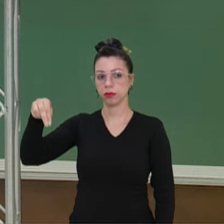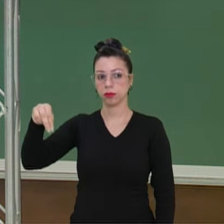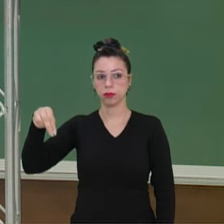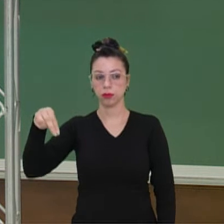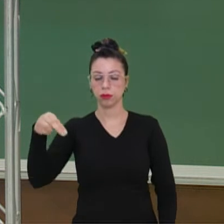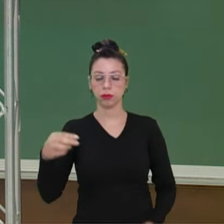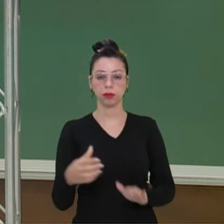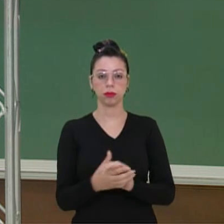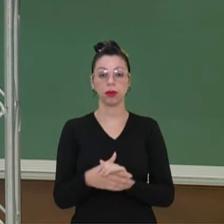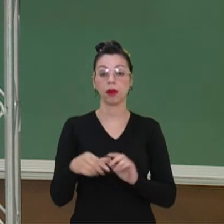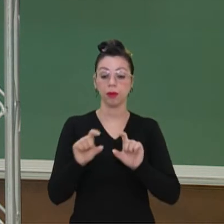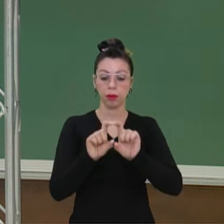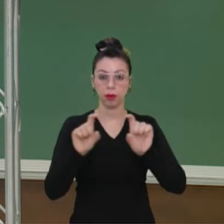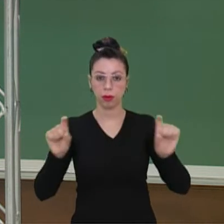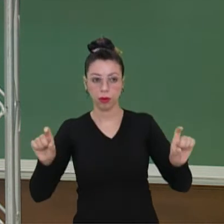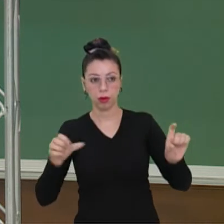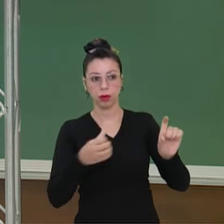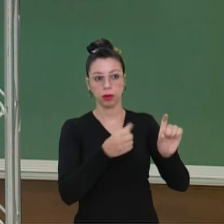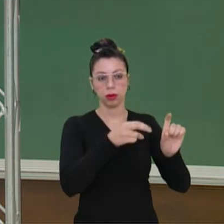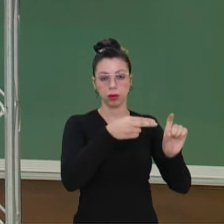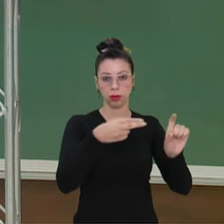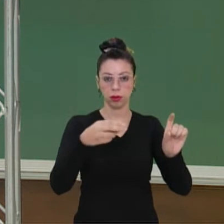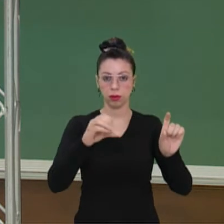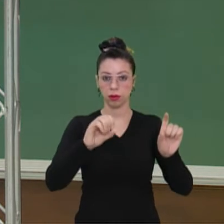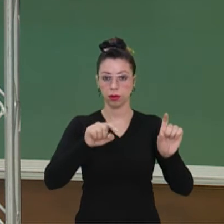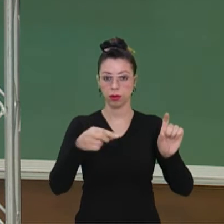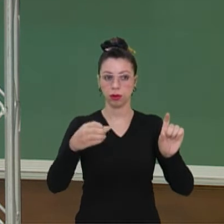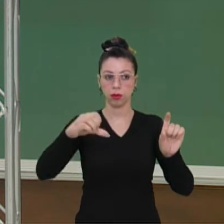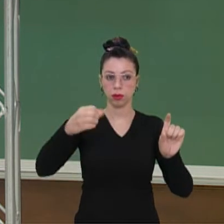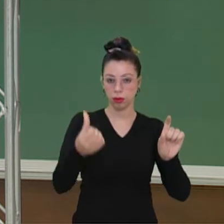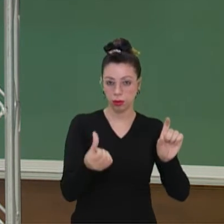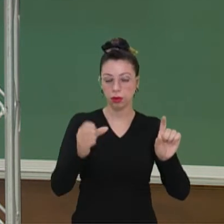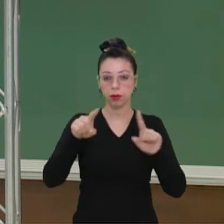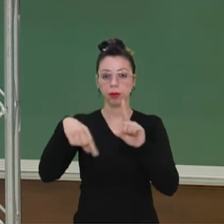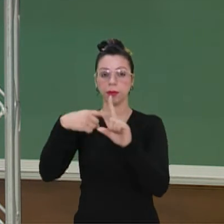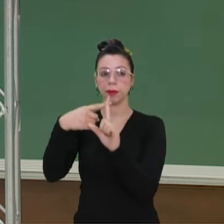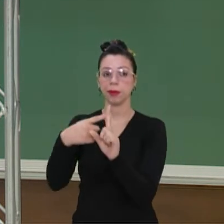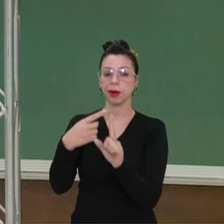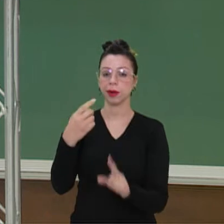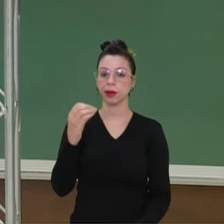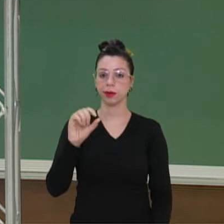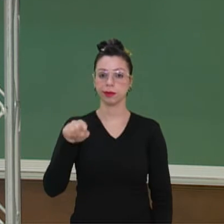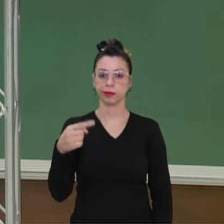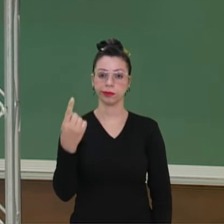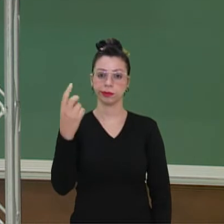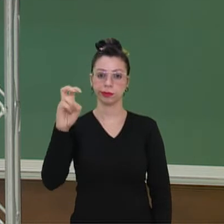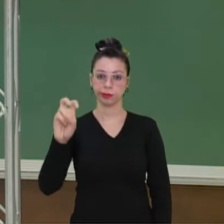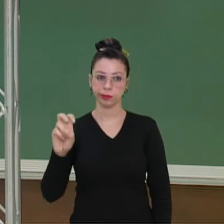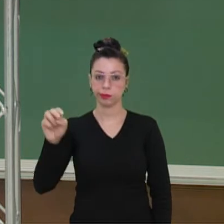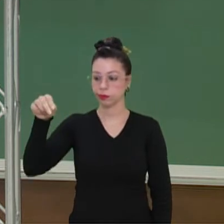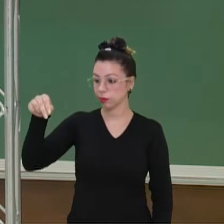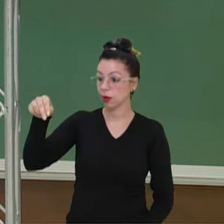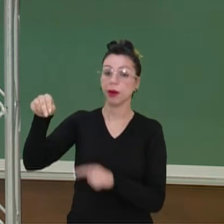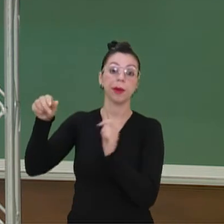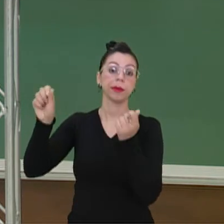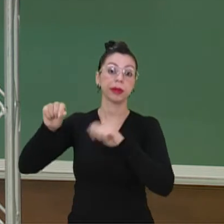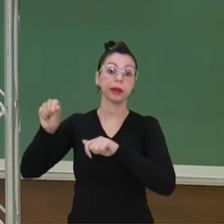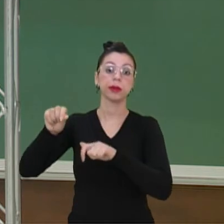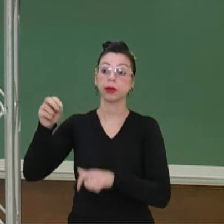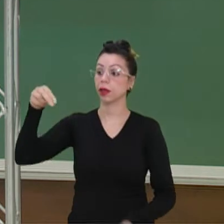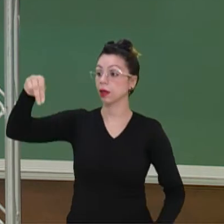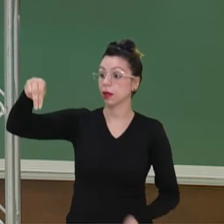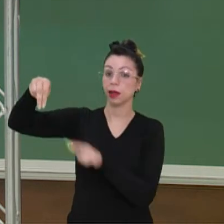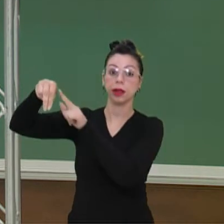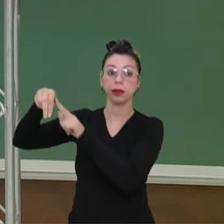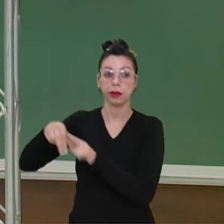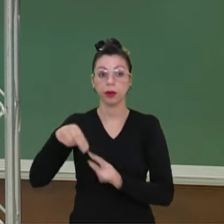igual 0,6 mais 0,15 vezes n. Mas lembra, eu preciso deixar n sozinho. Então, o que acontece? Passa o